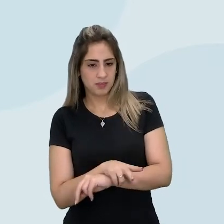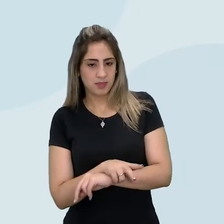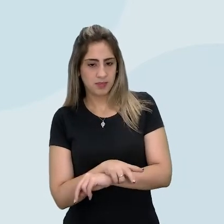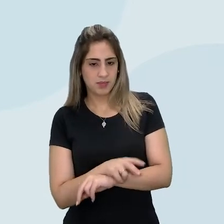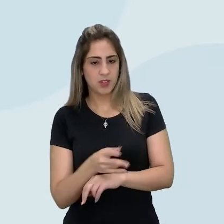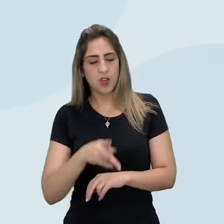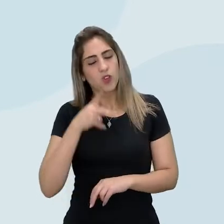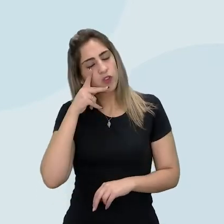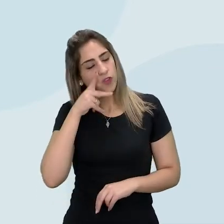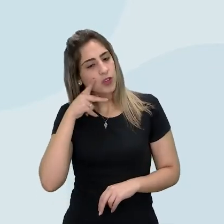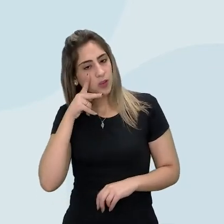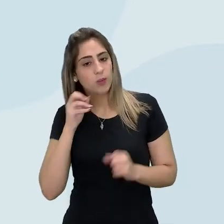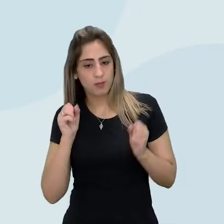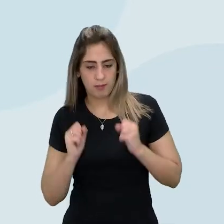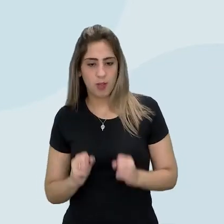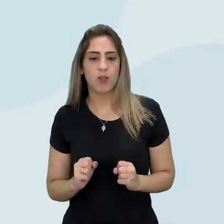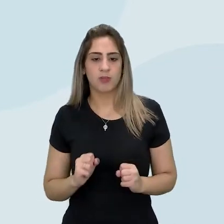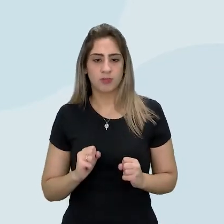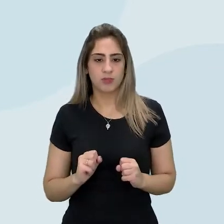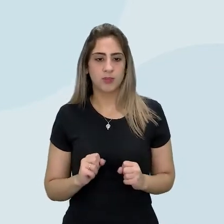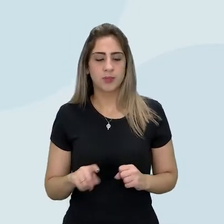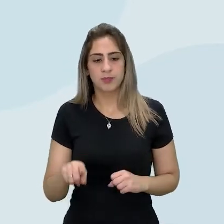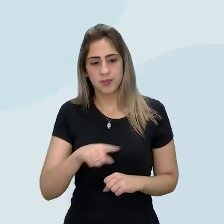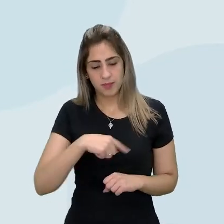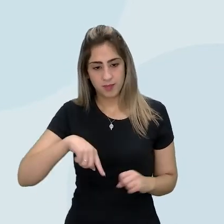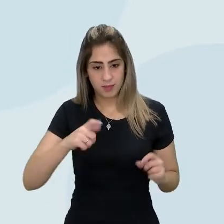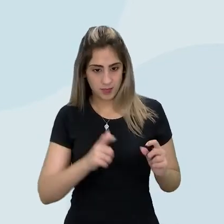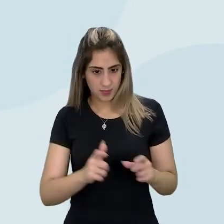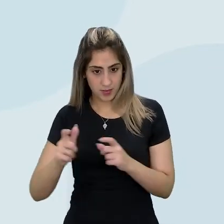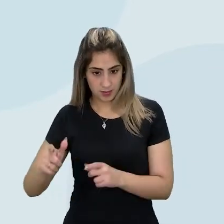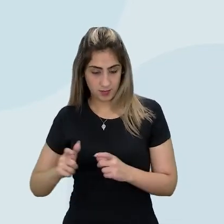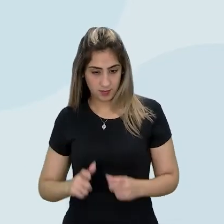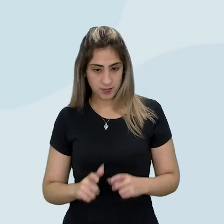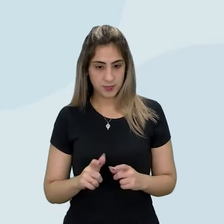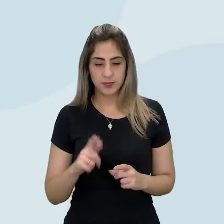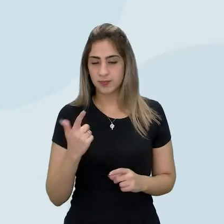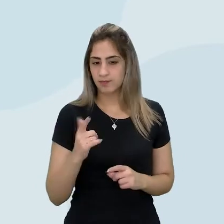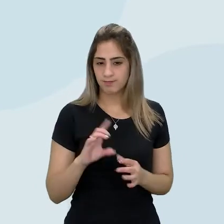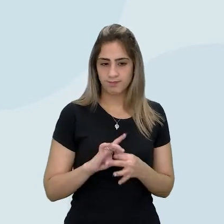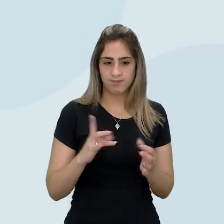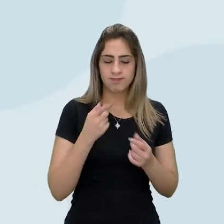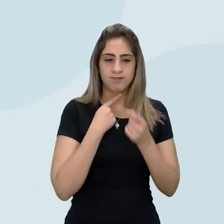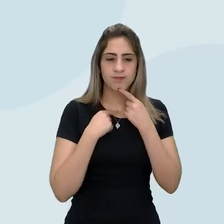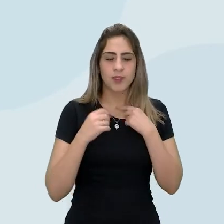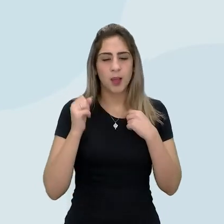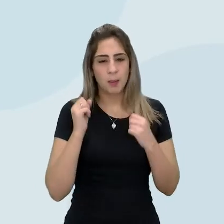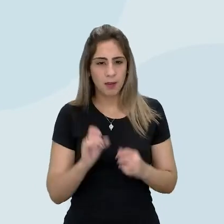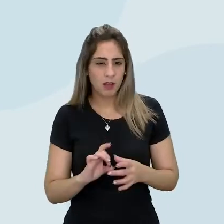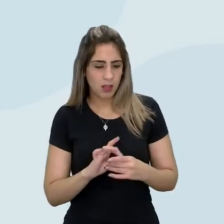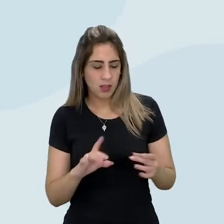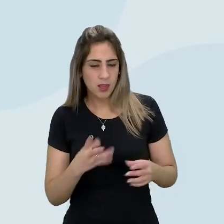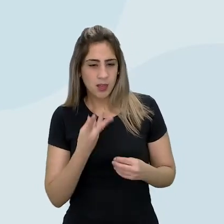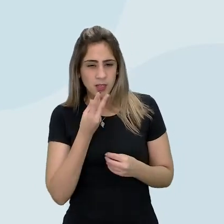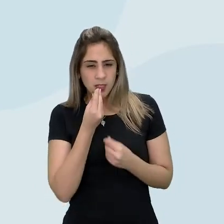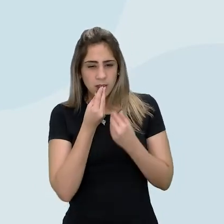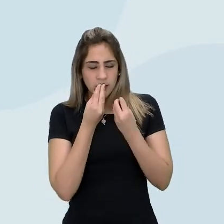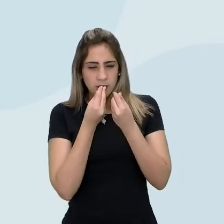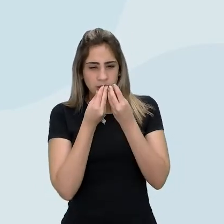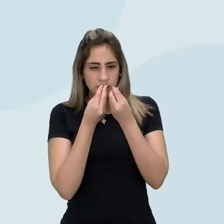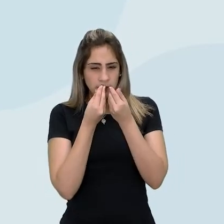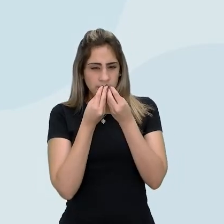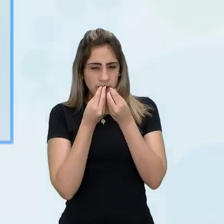pode contaminar o vinho. Esses organismos contaminantes indesejáveis muitas vezes podem deixar um sabor